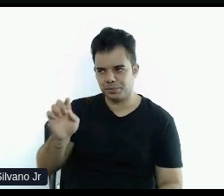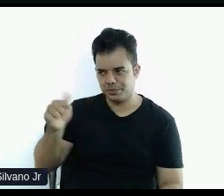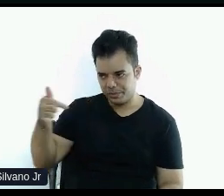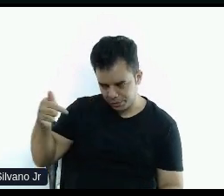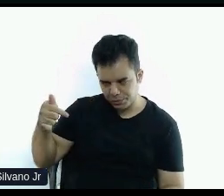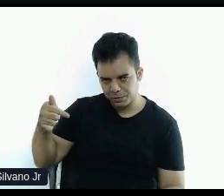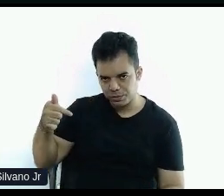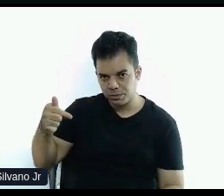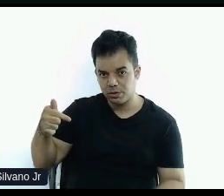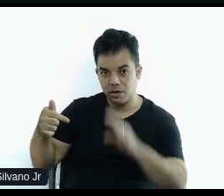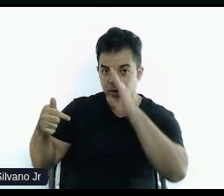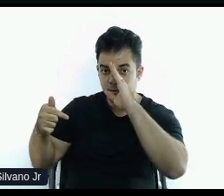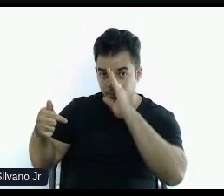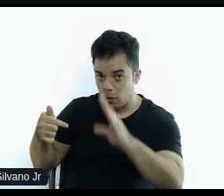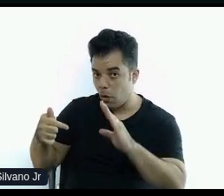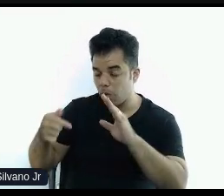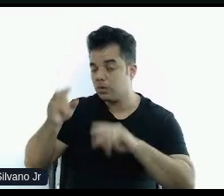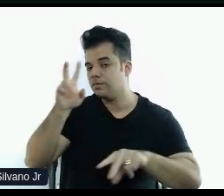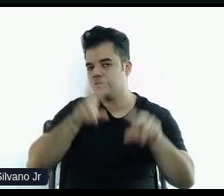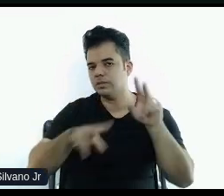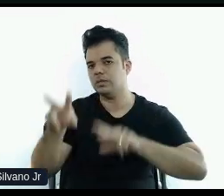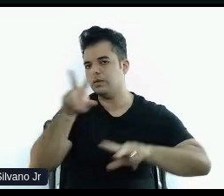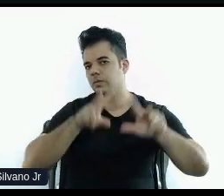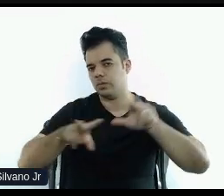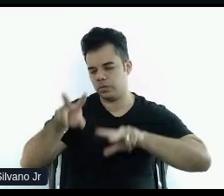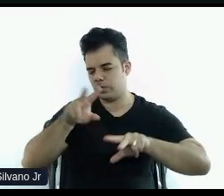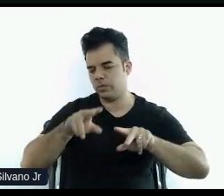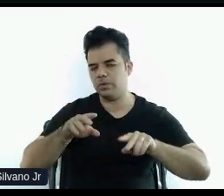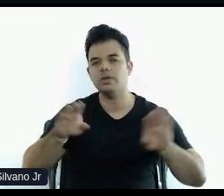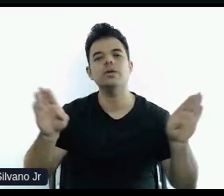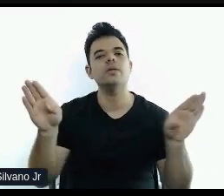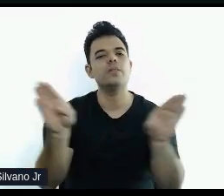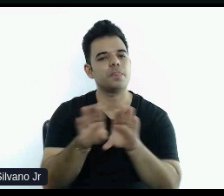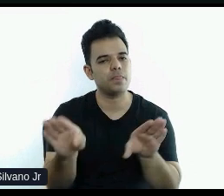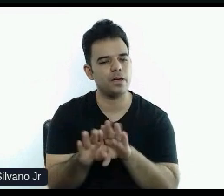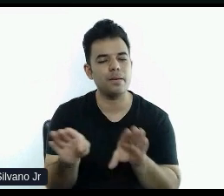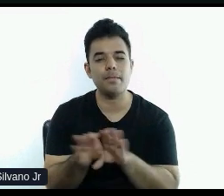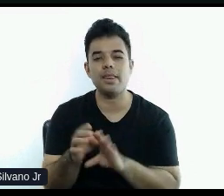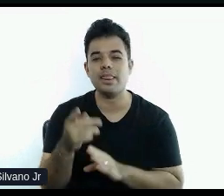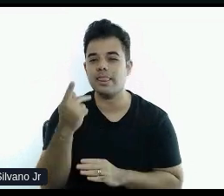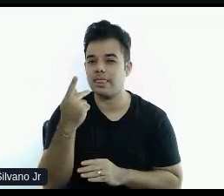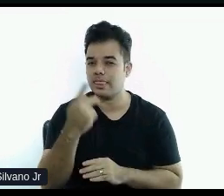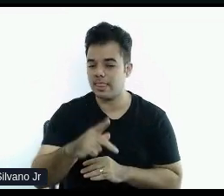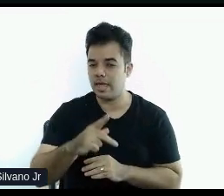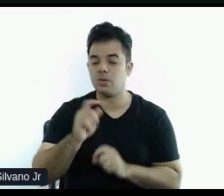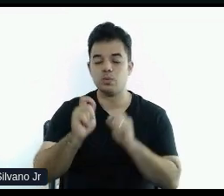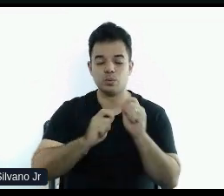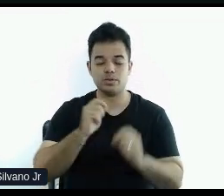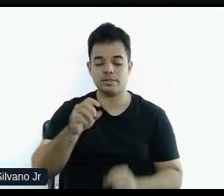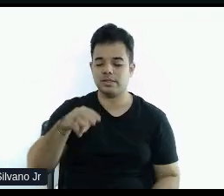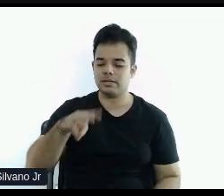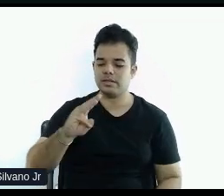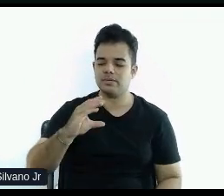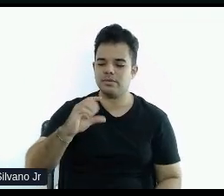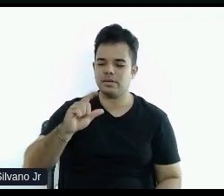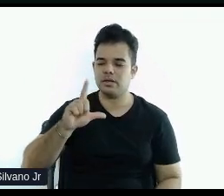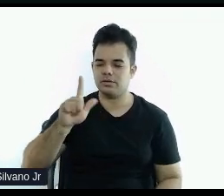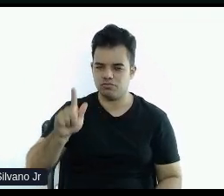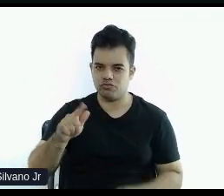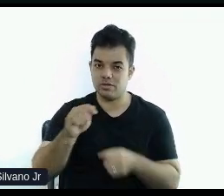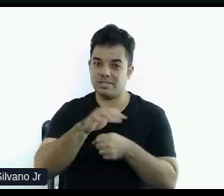foco visível. Qual é o nível dessa violação? Qual é o nível da WCAG que está sendo